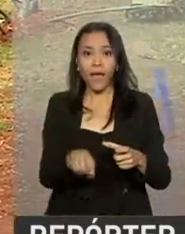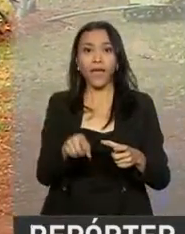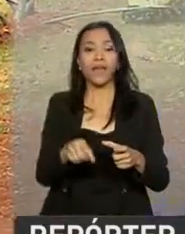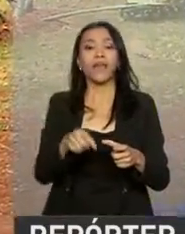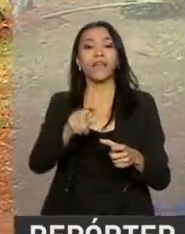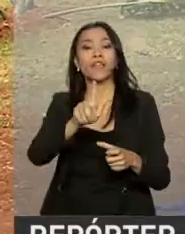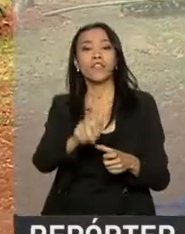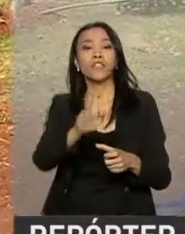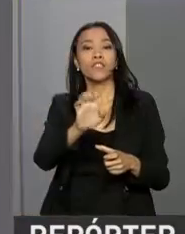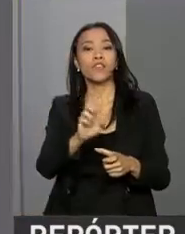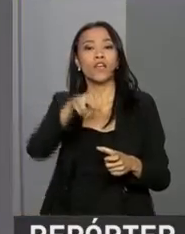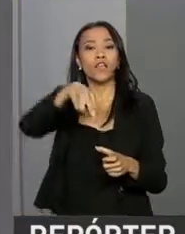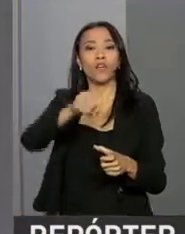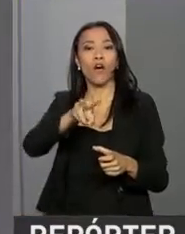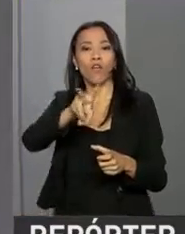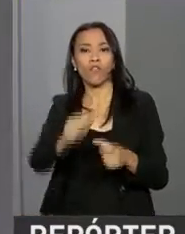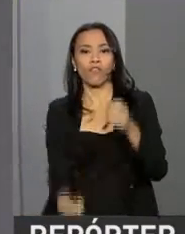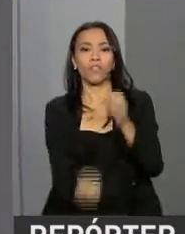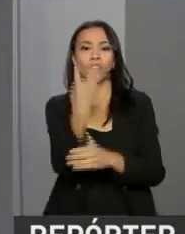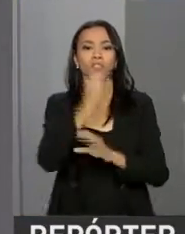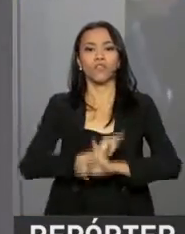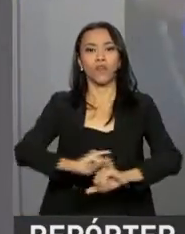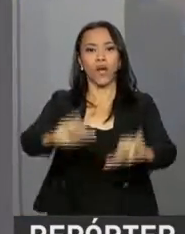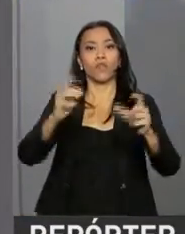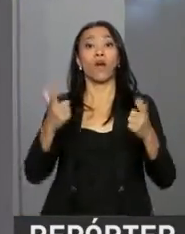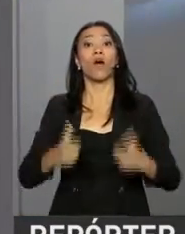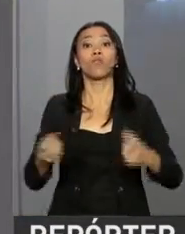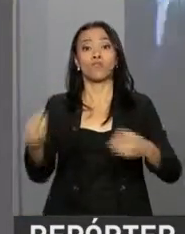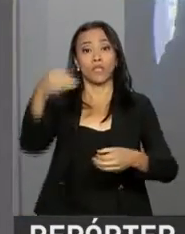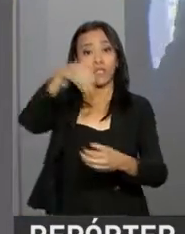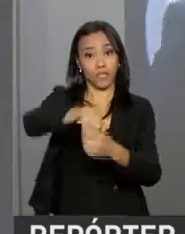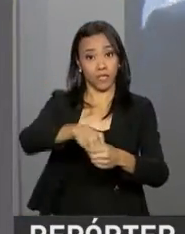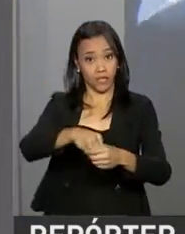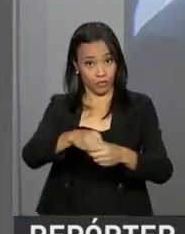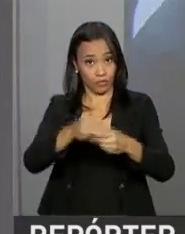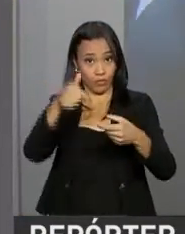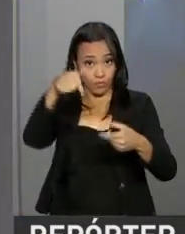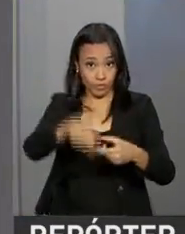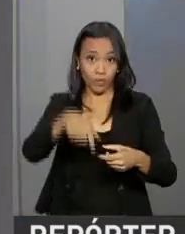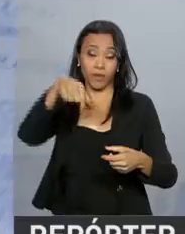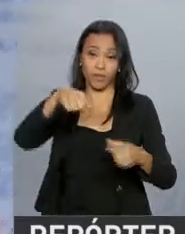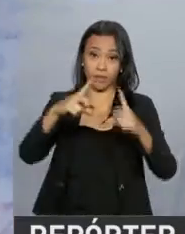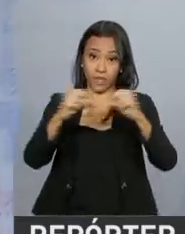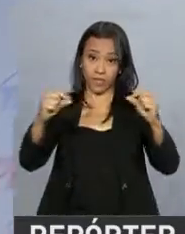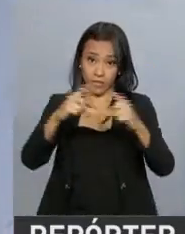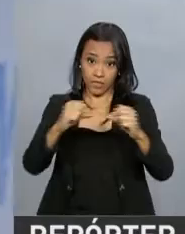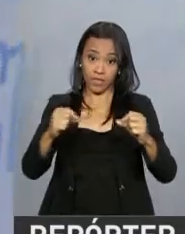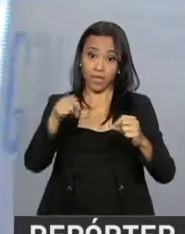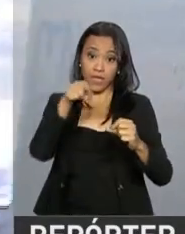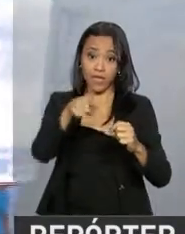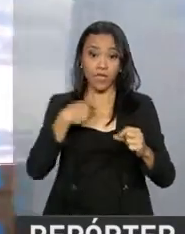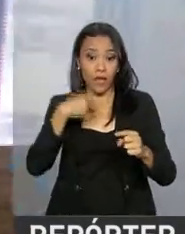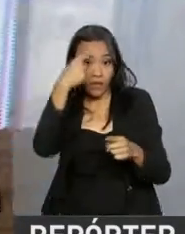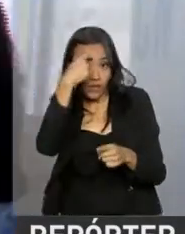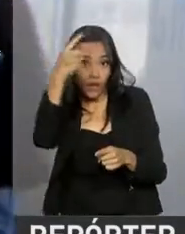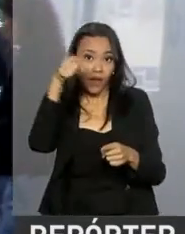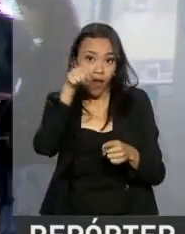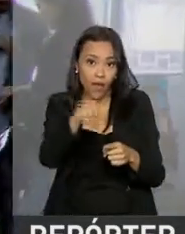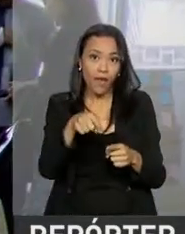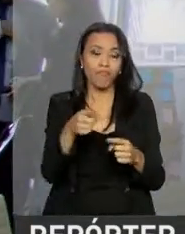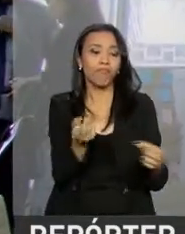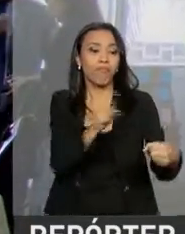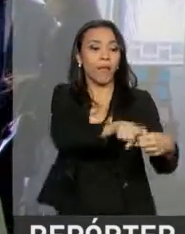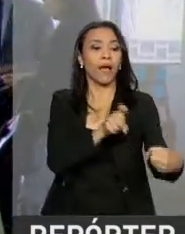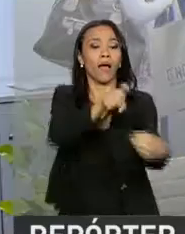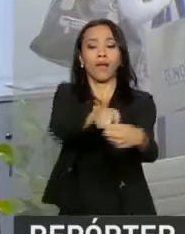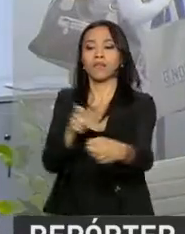Genova, lançado hoje, fica na sede da Escola Nacional de Administração Pública em Brasília. E a ideia é que atue em